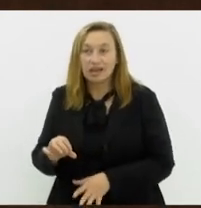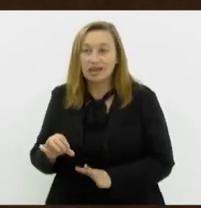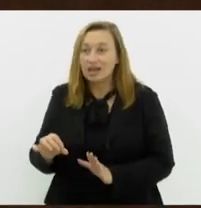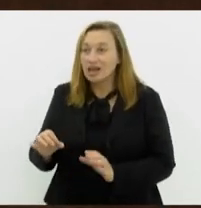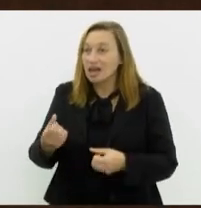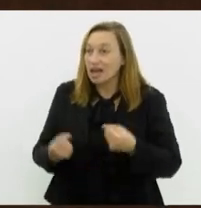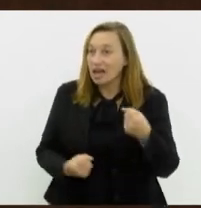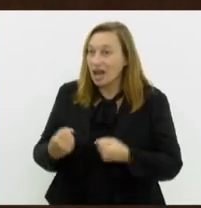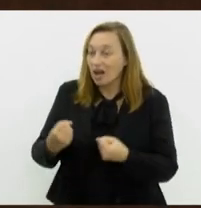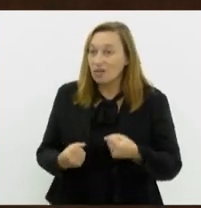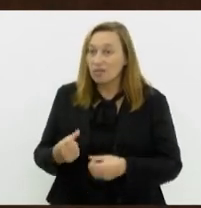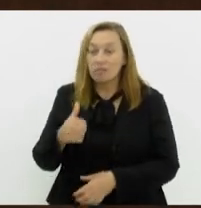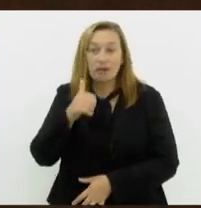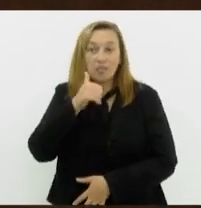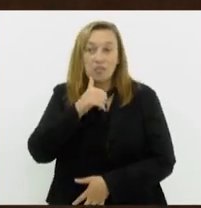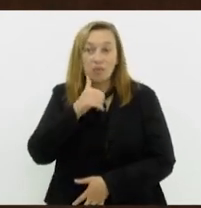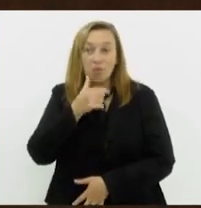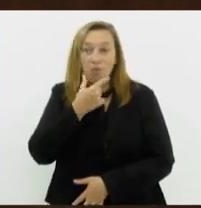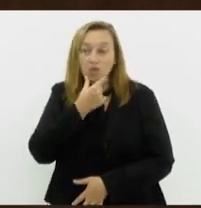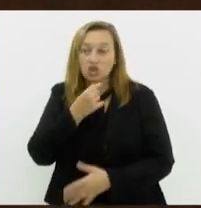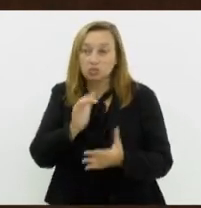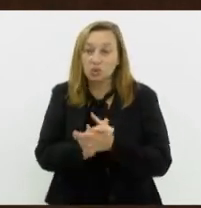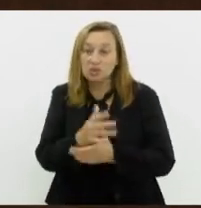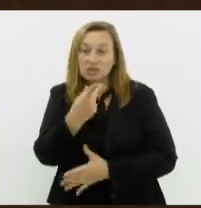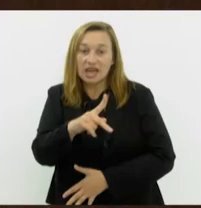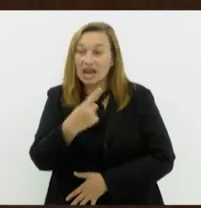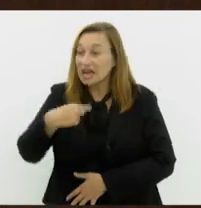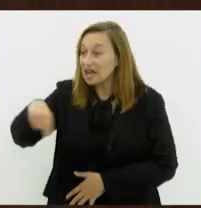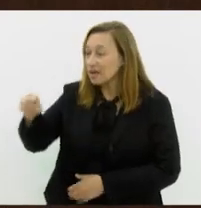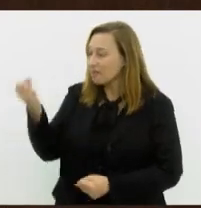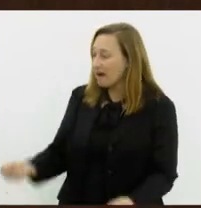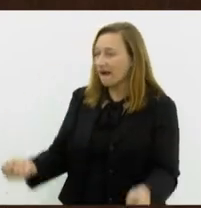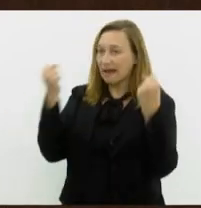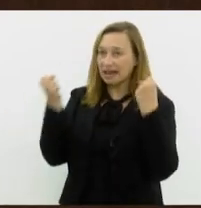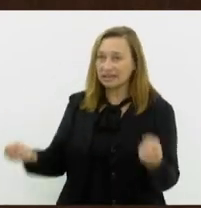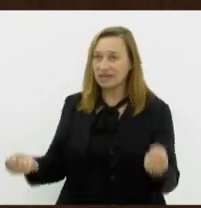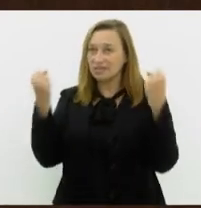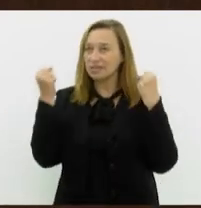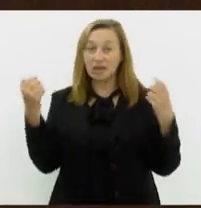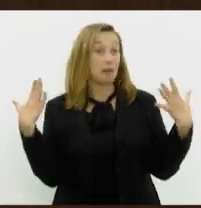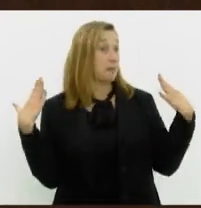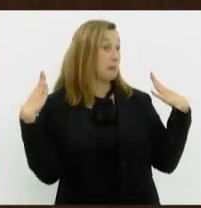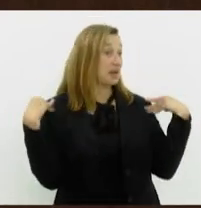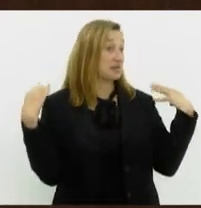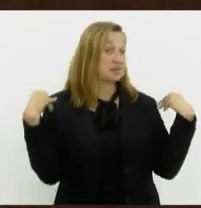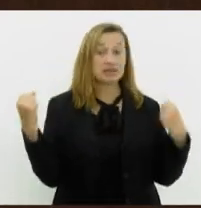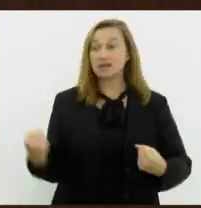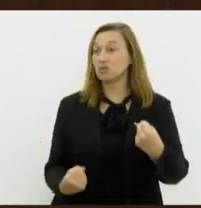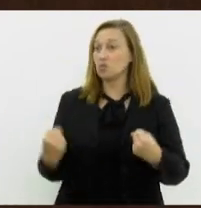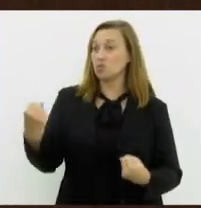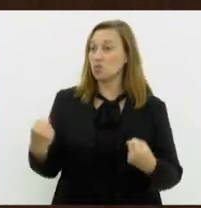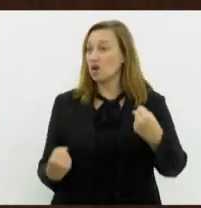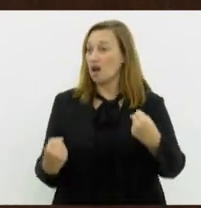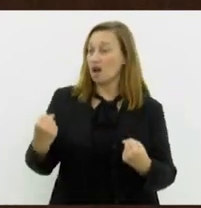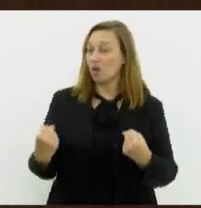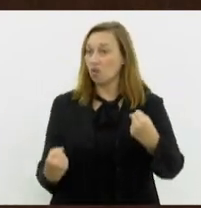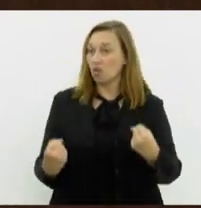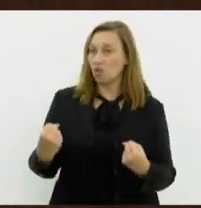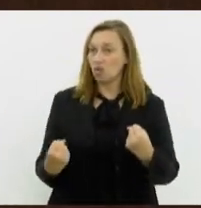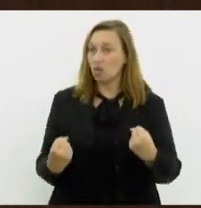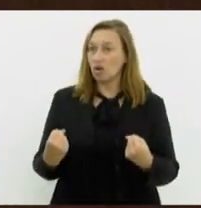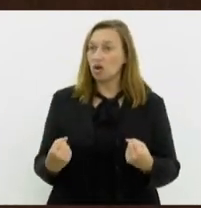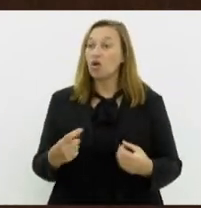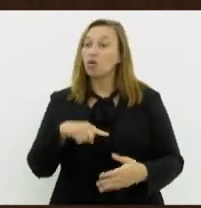a academia. Disponibiliza a viatura para o marido dela ficar passeando e usando o giroflex. como